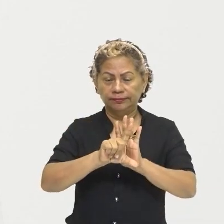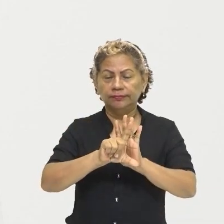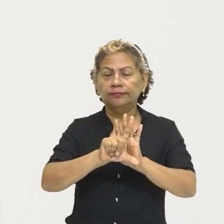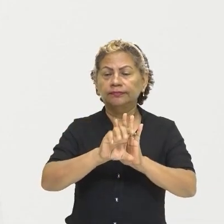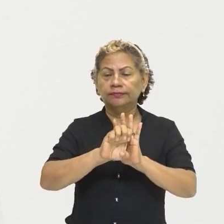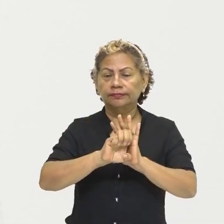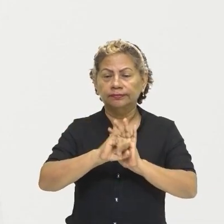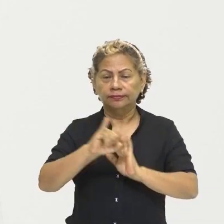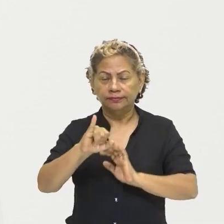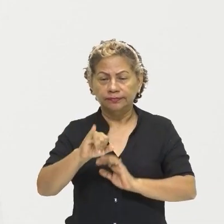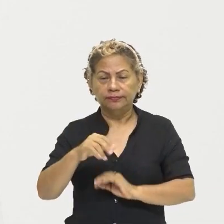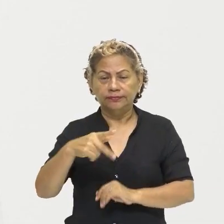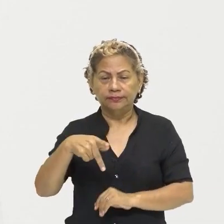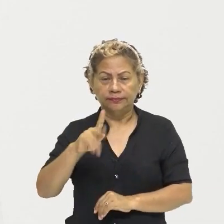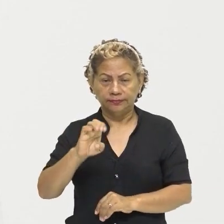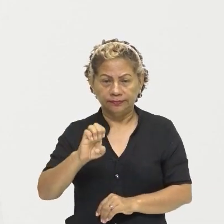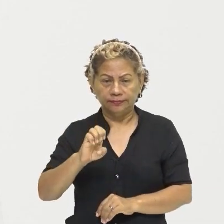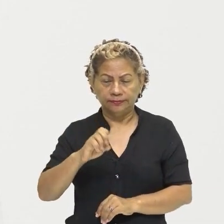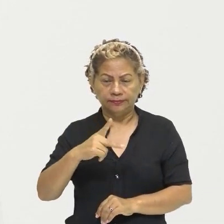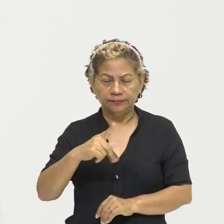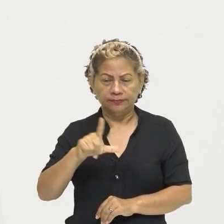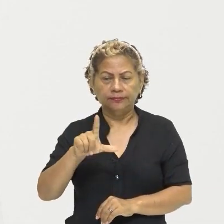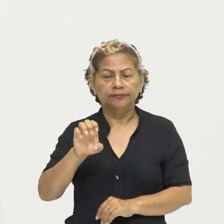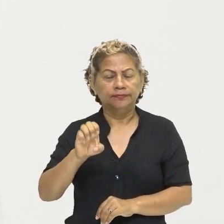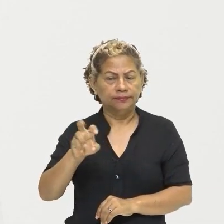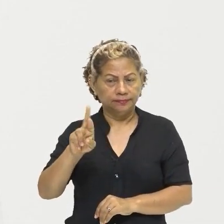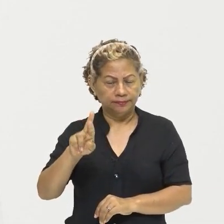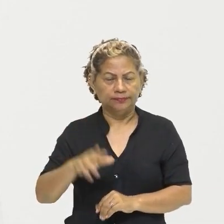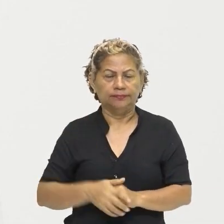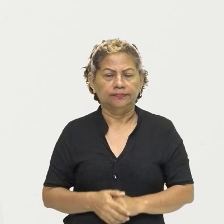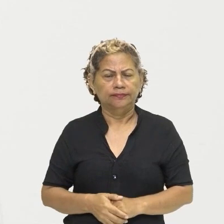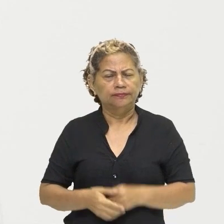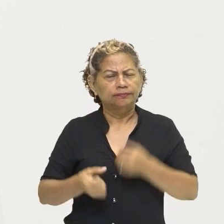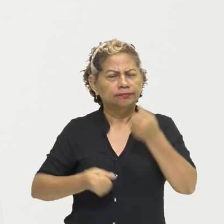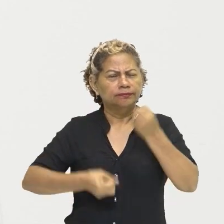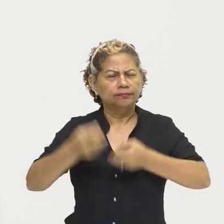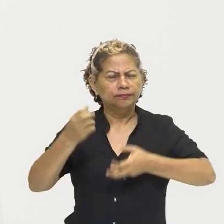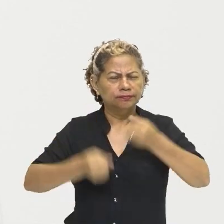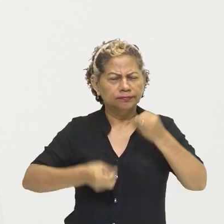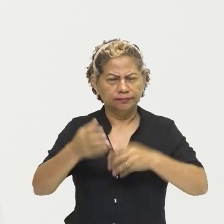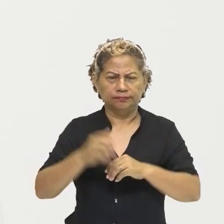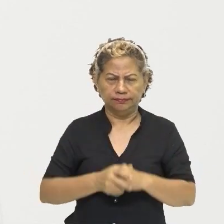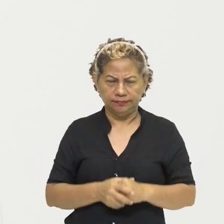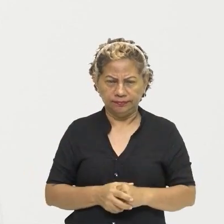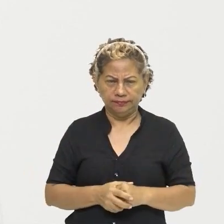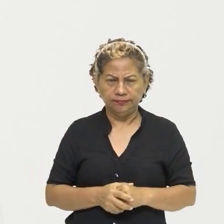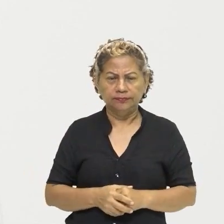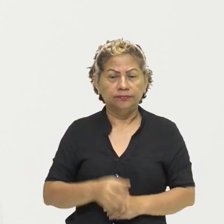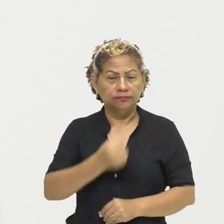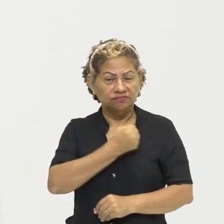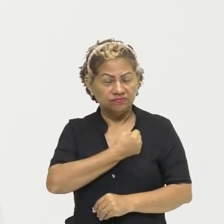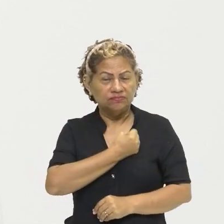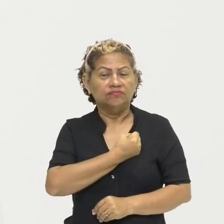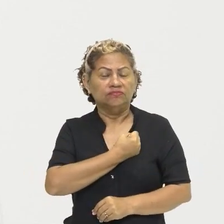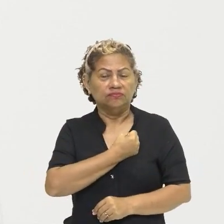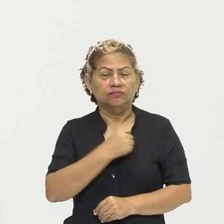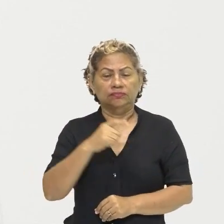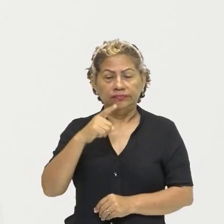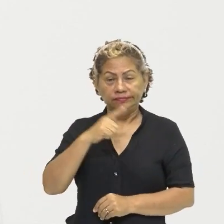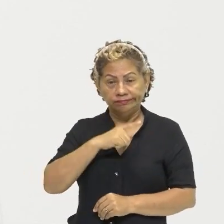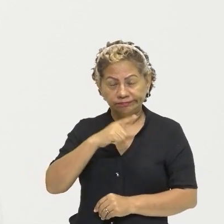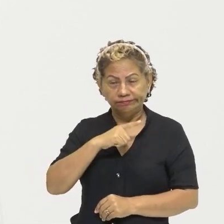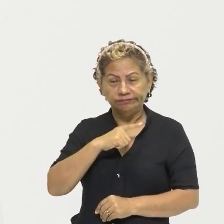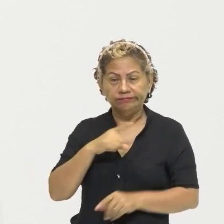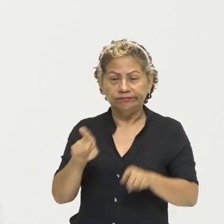o seguinte: o quociente dos quadrados dos períodos e o